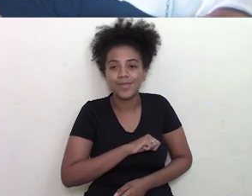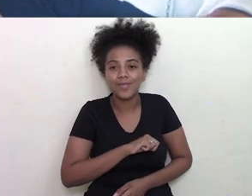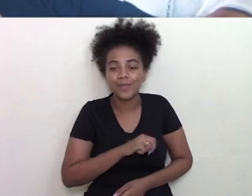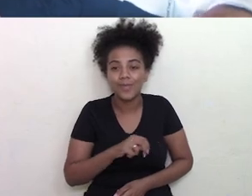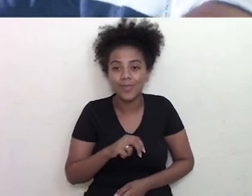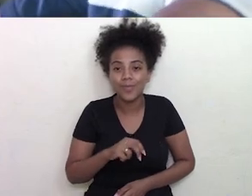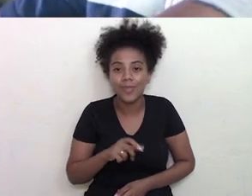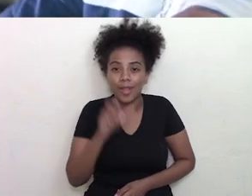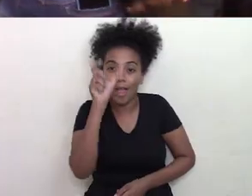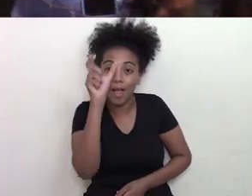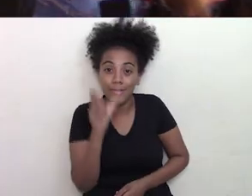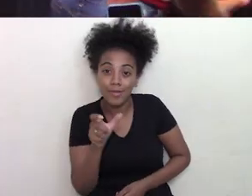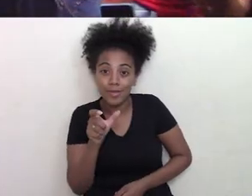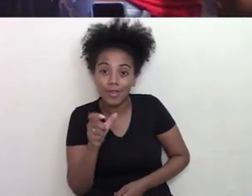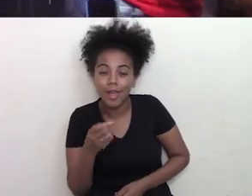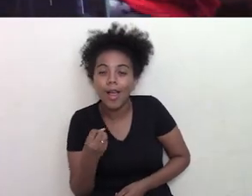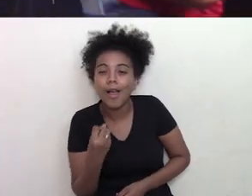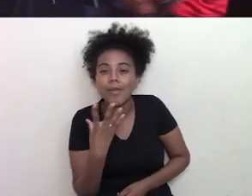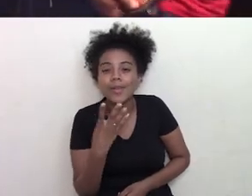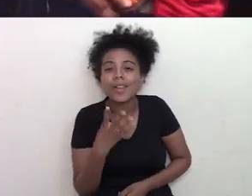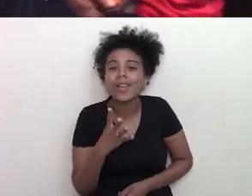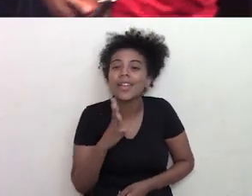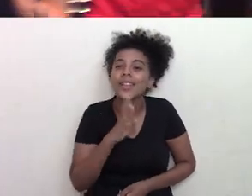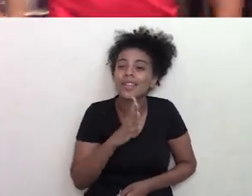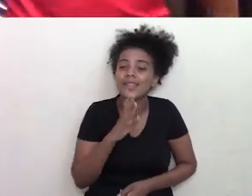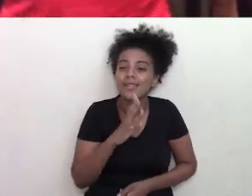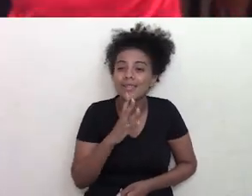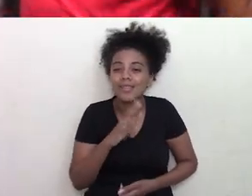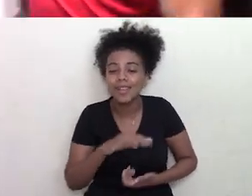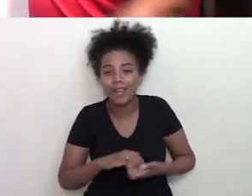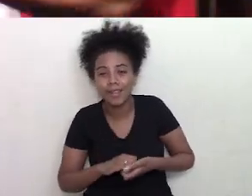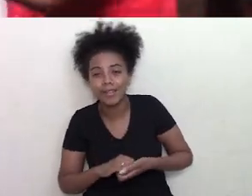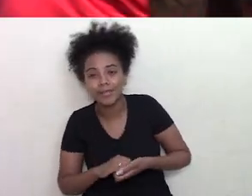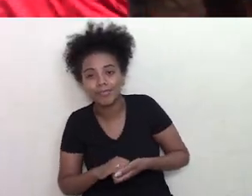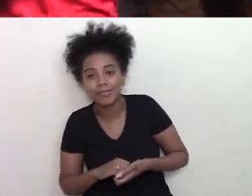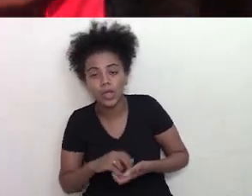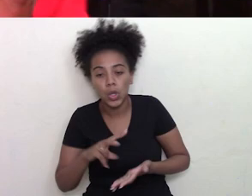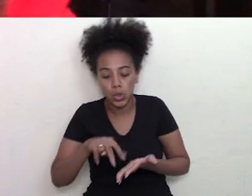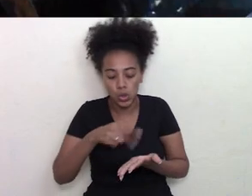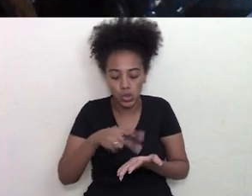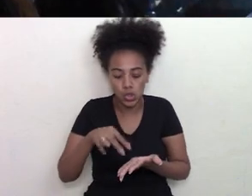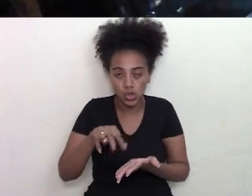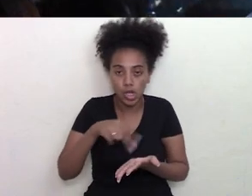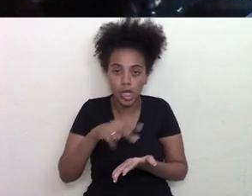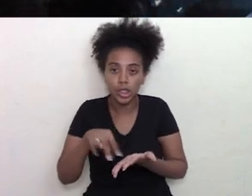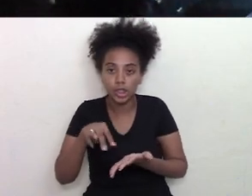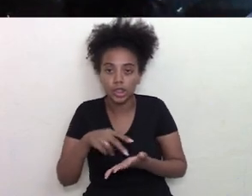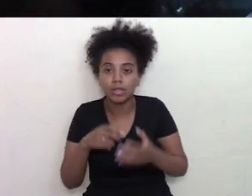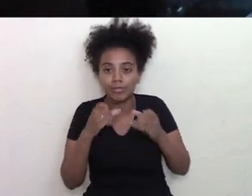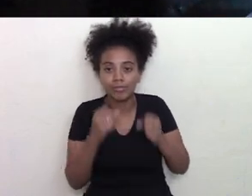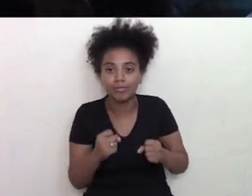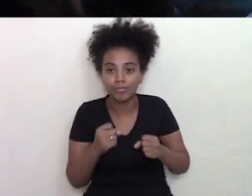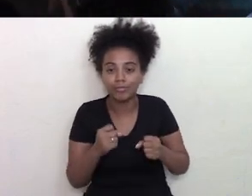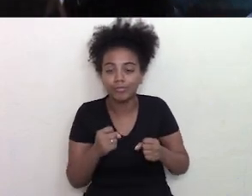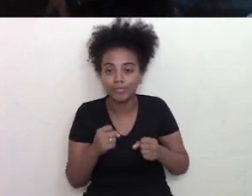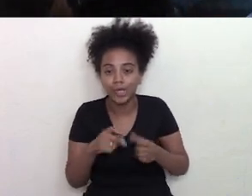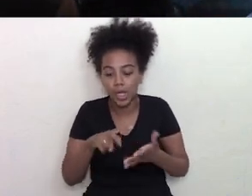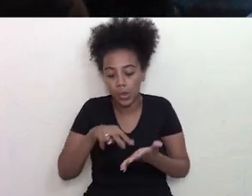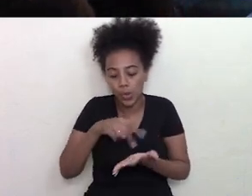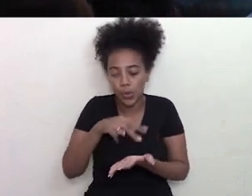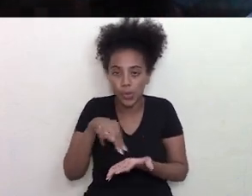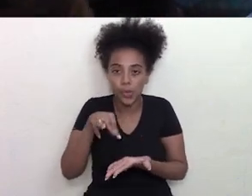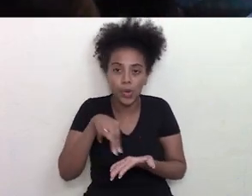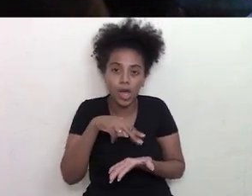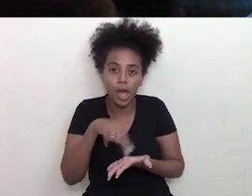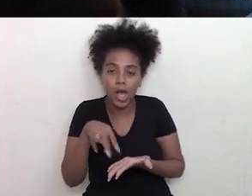Pimpolho é um cara bem legal. Pena que não pode ver mulher. Na dança ele já pede pra baixar. Só já pede